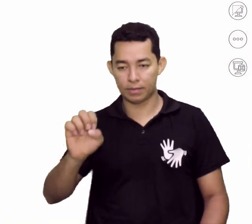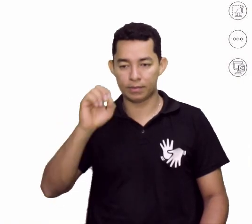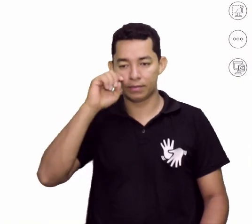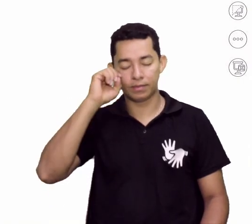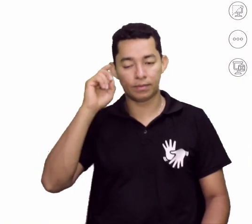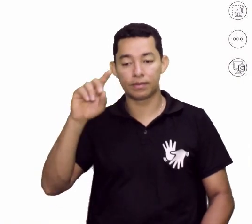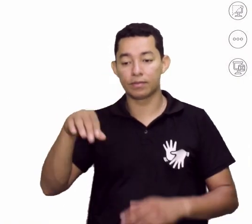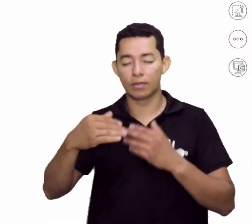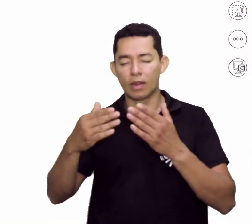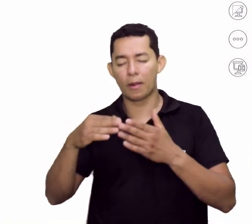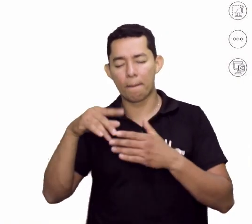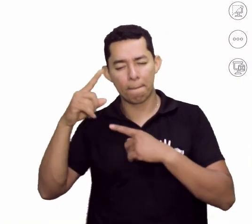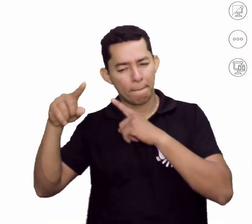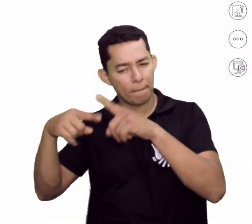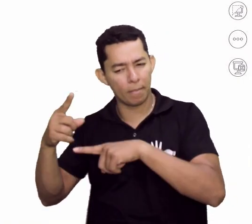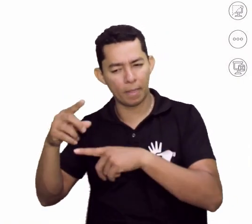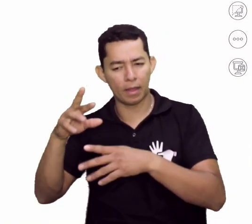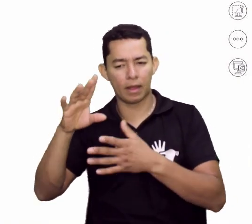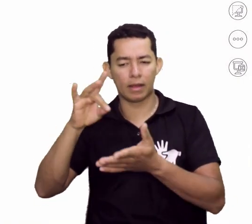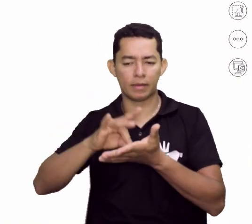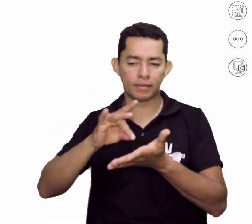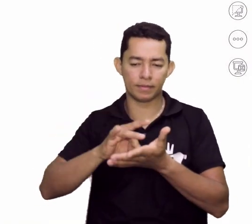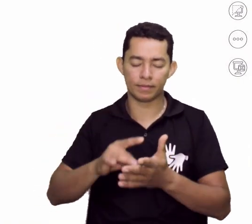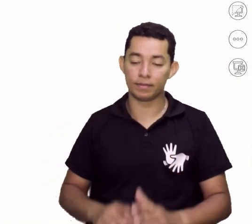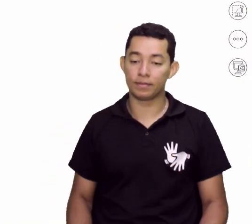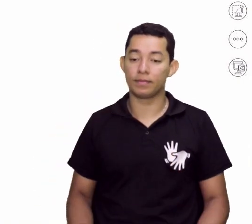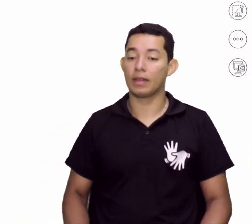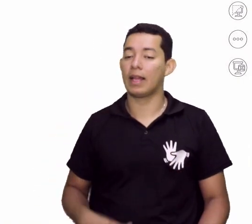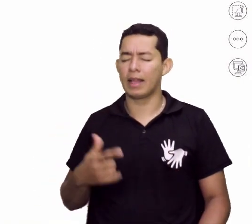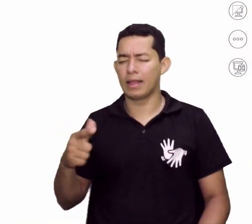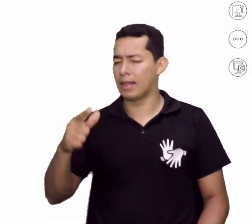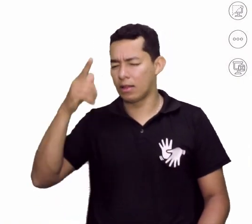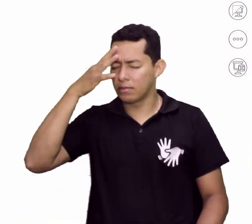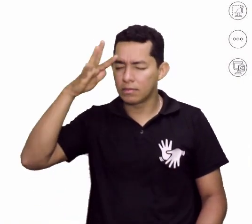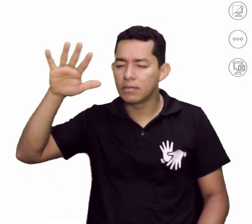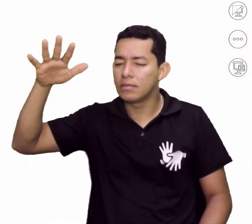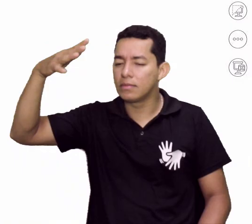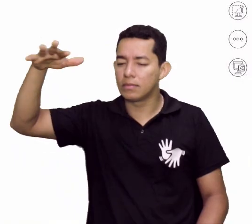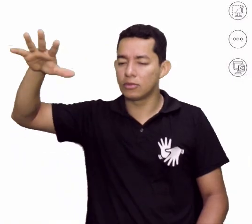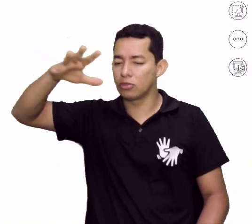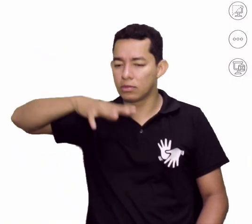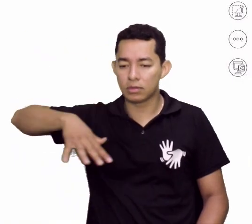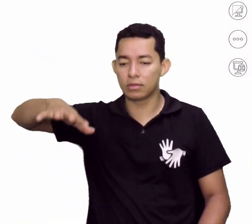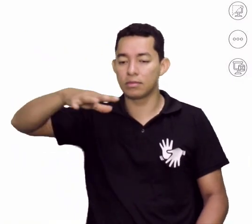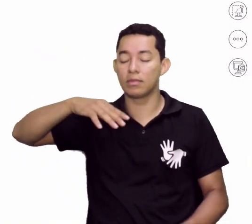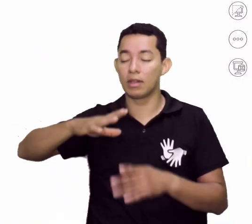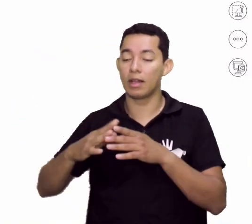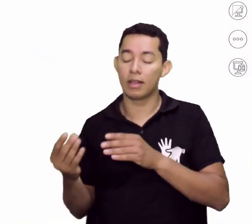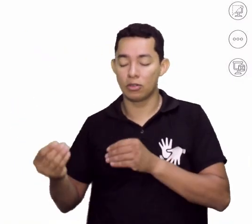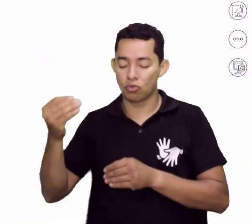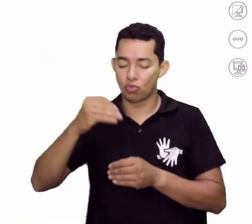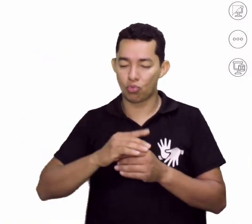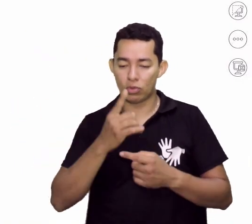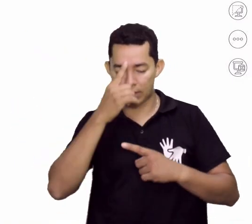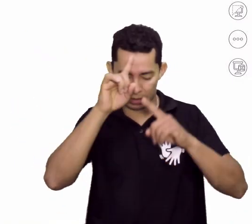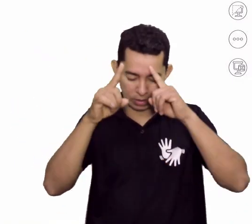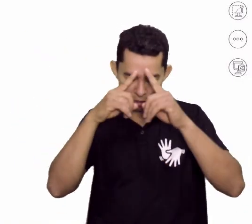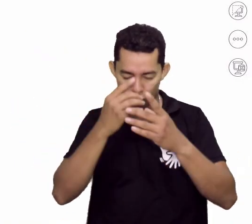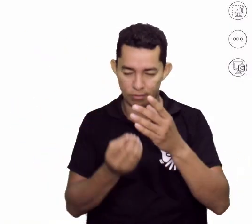algo além da realidade. Então, são coisas que não existem, né? E que eles vão fazendo aí,